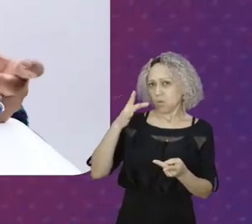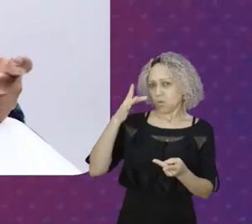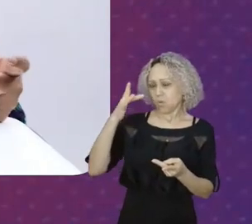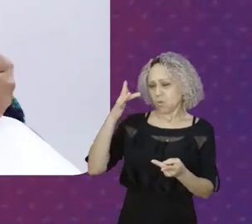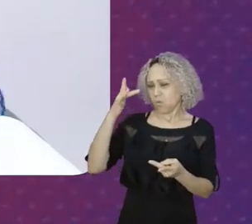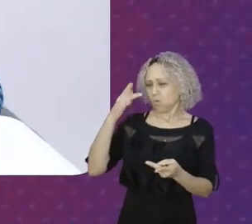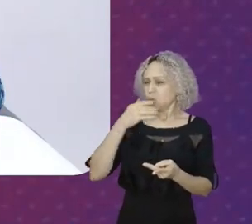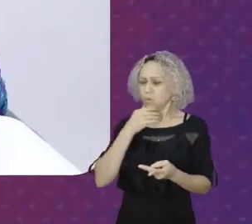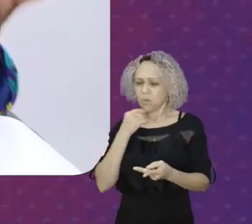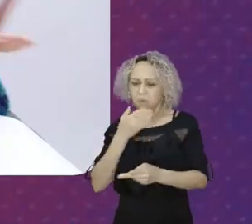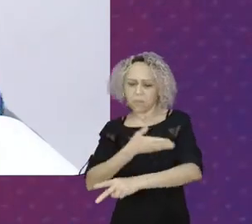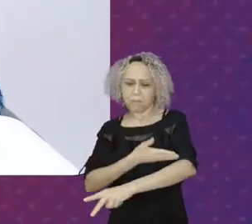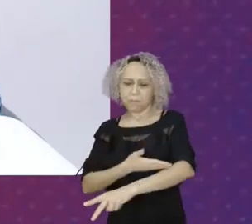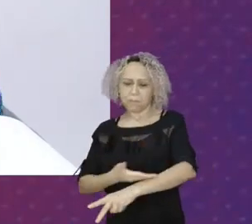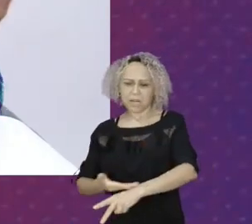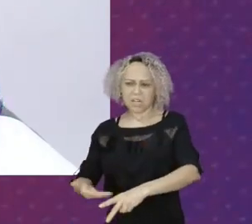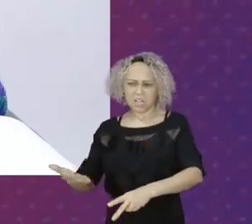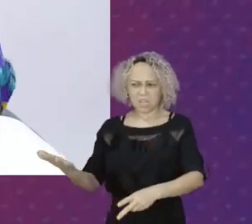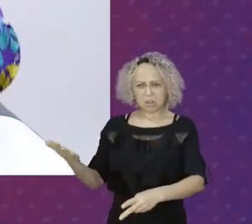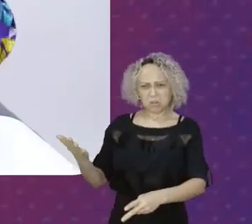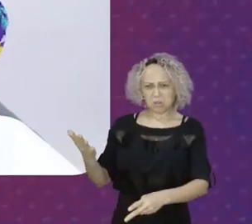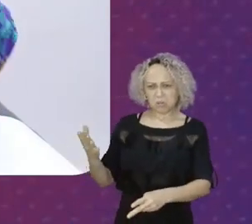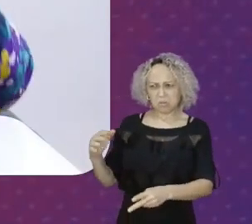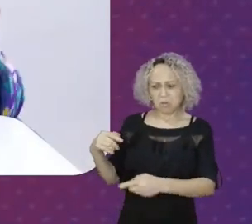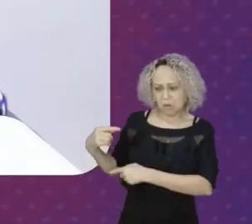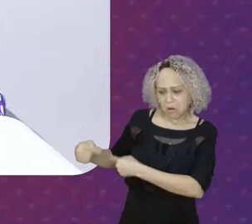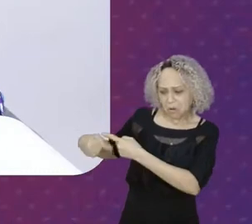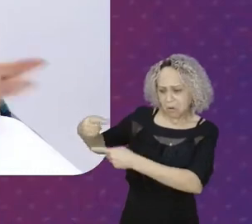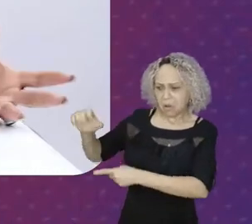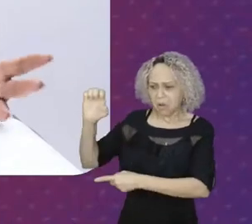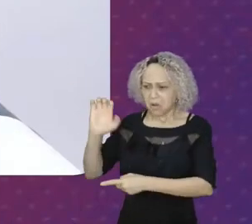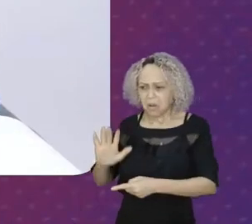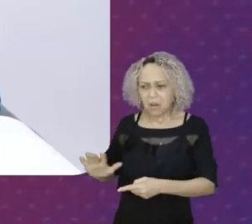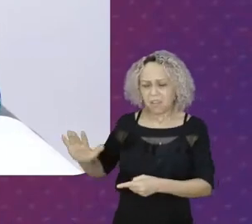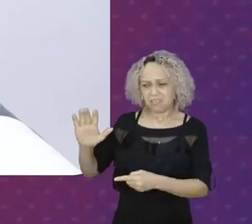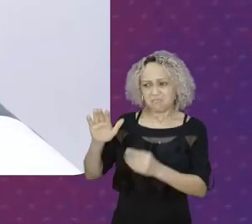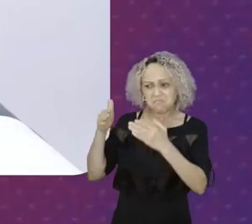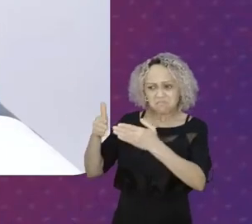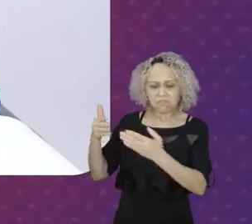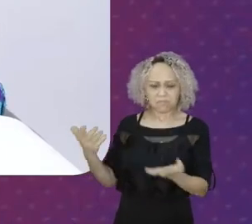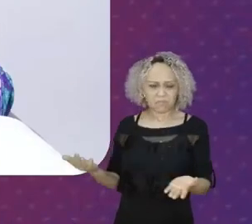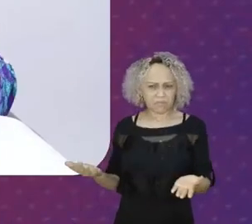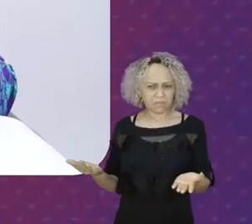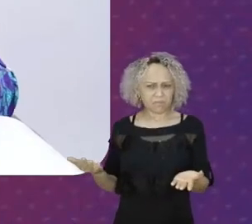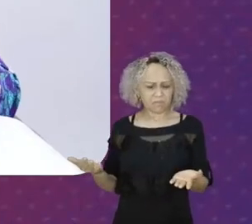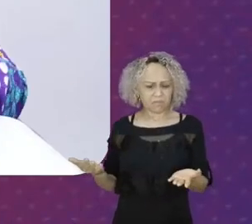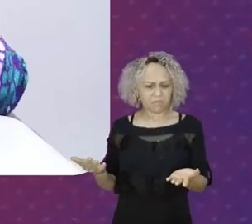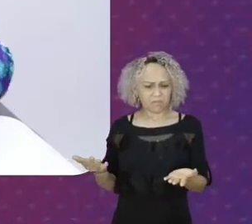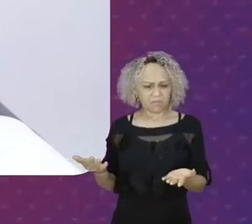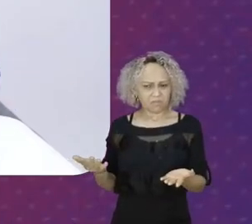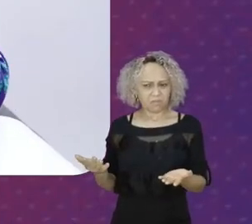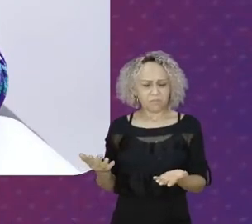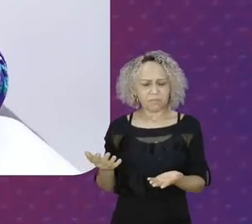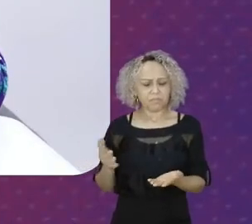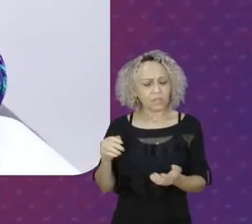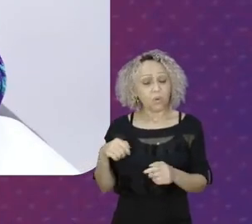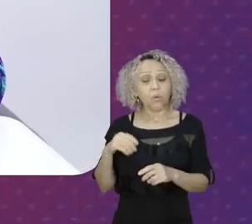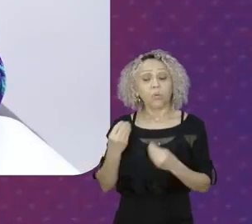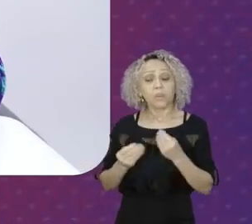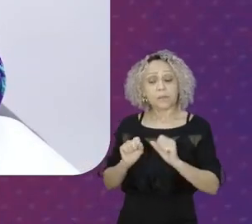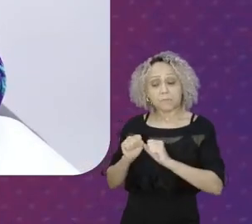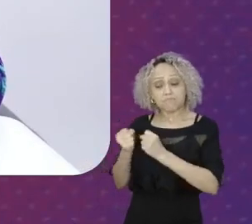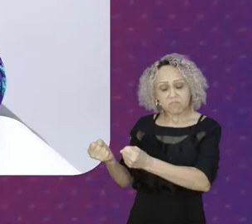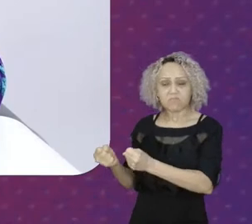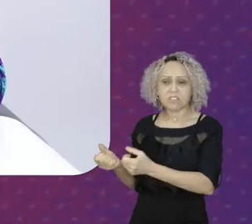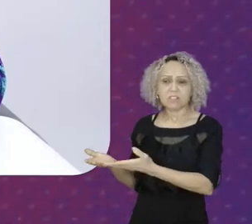nós, né? Na forma de ser, na forma de estar e a forma de se ver no mundo. Né? Então,